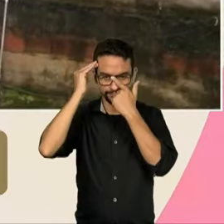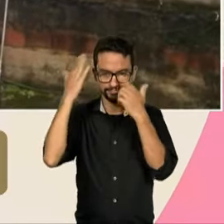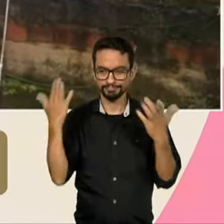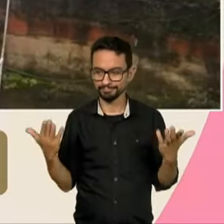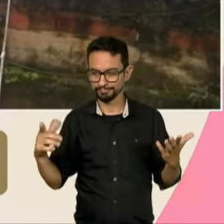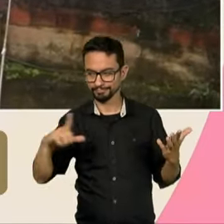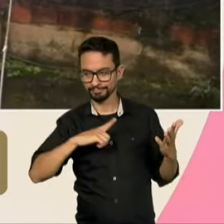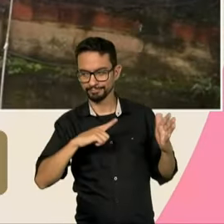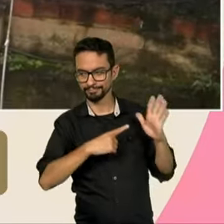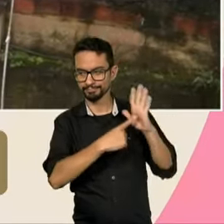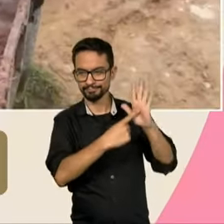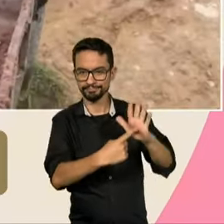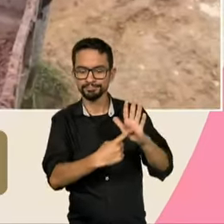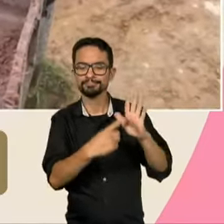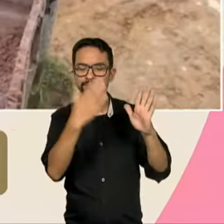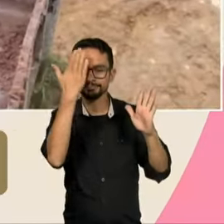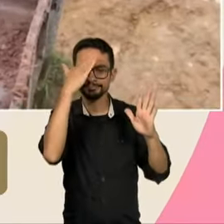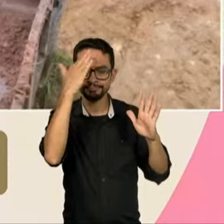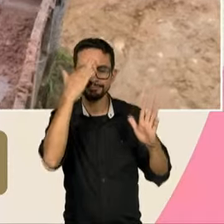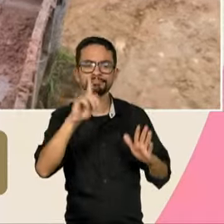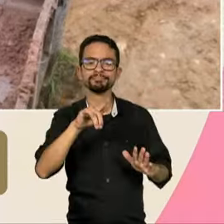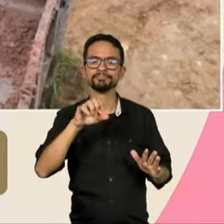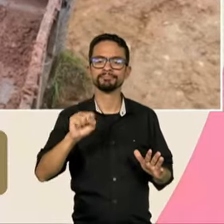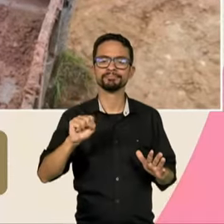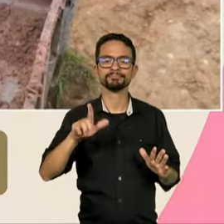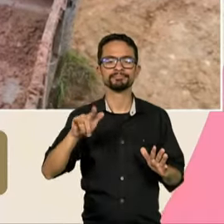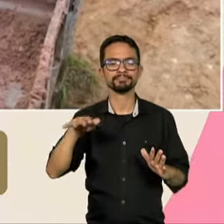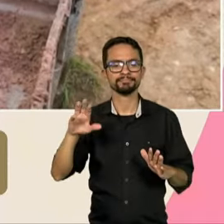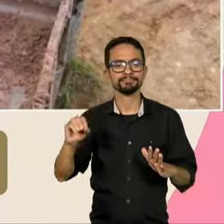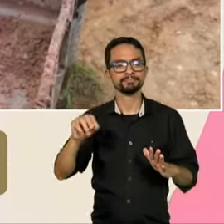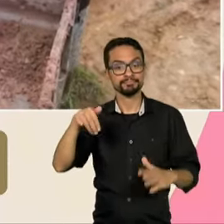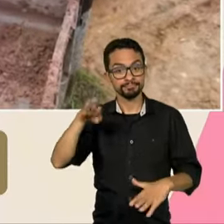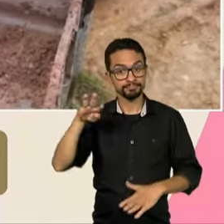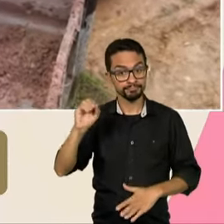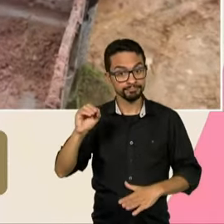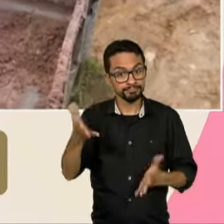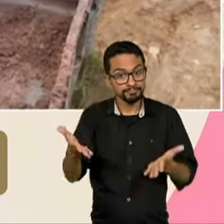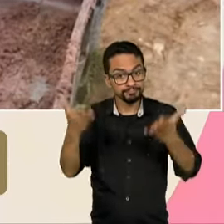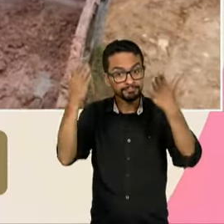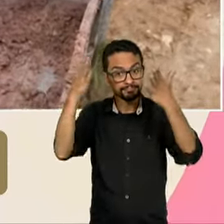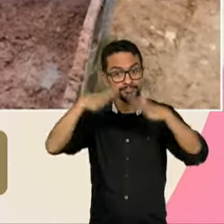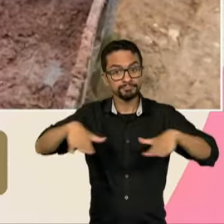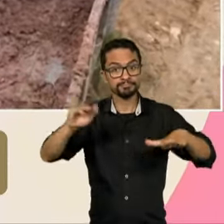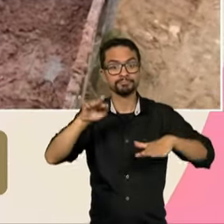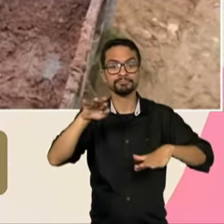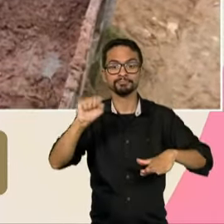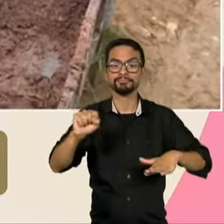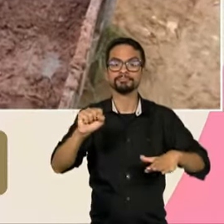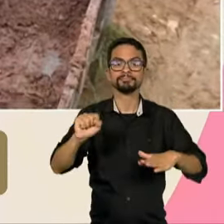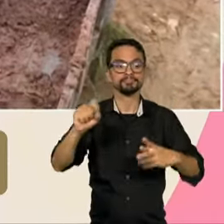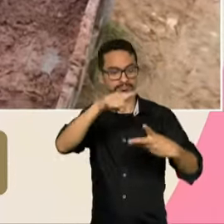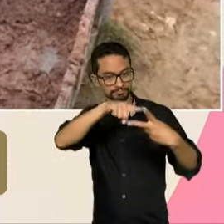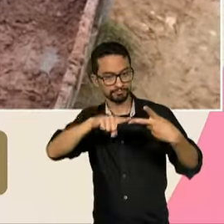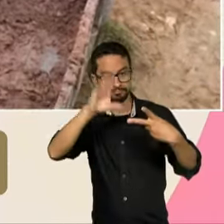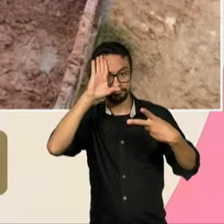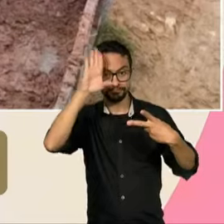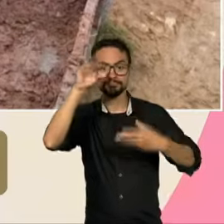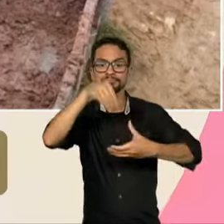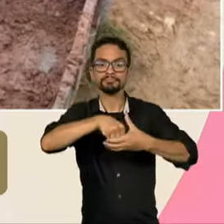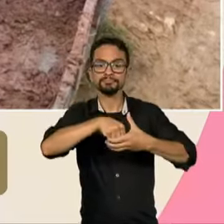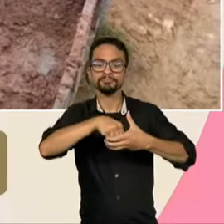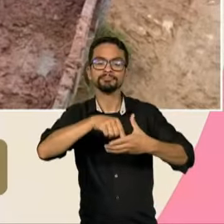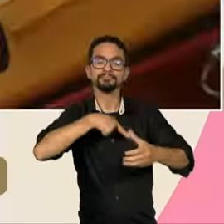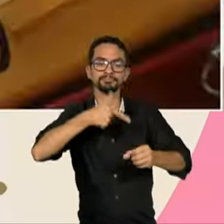A gente tem gás carbônico crescendo e metano crescendo na atmosfera. Essas duas coisas, principalmente pela queima